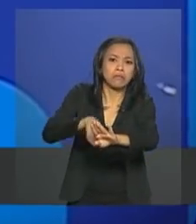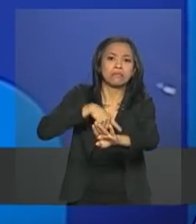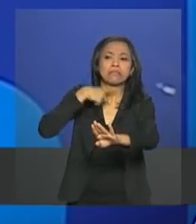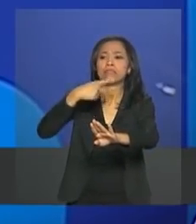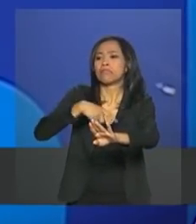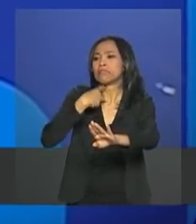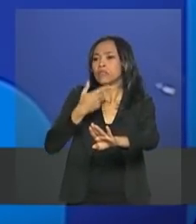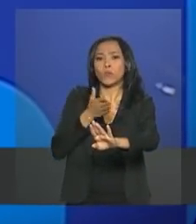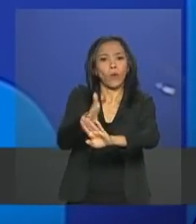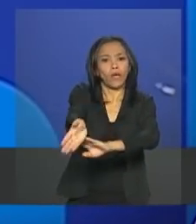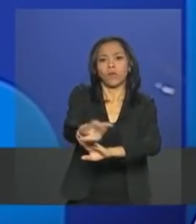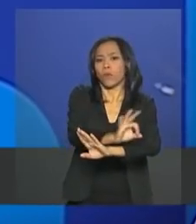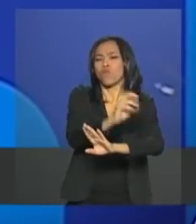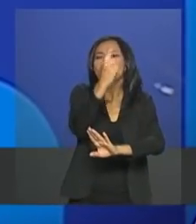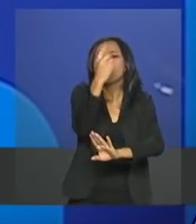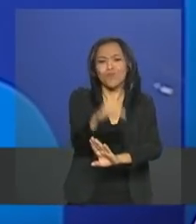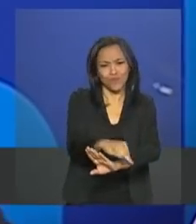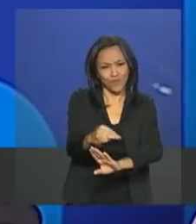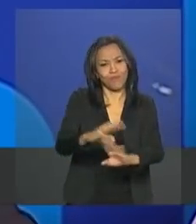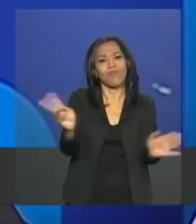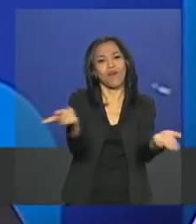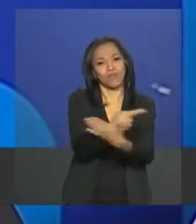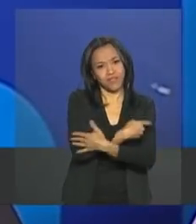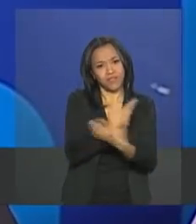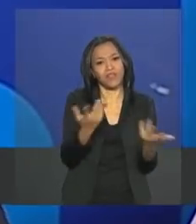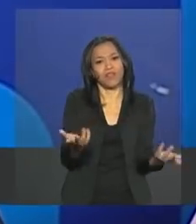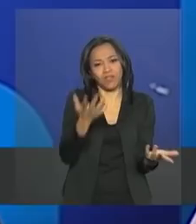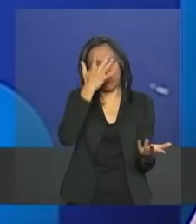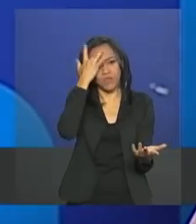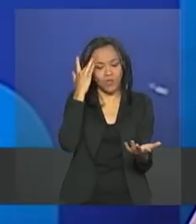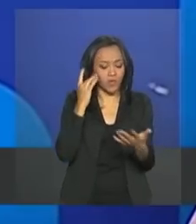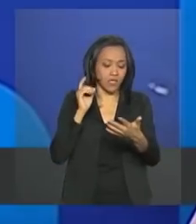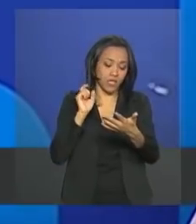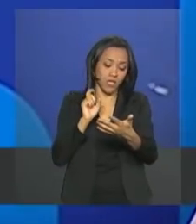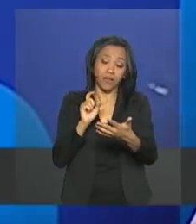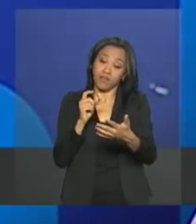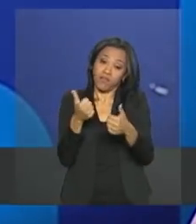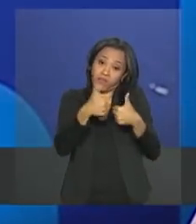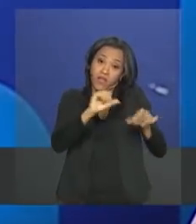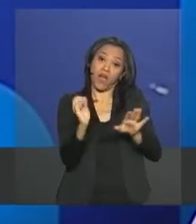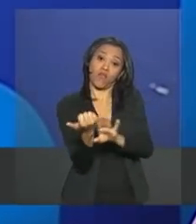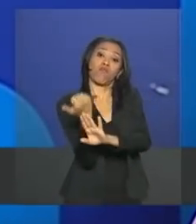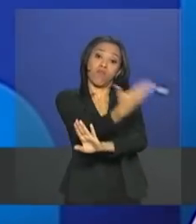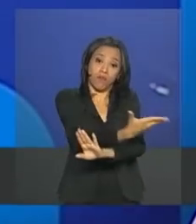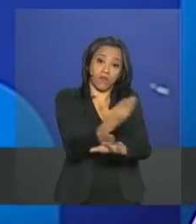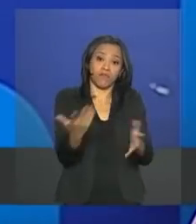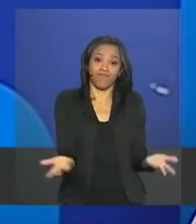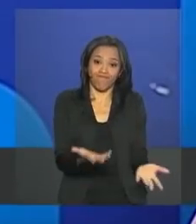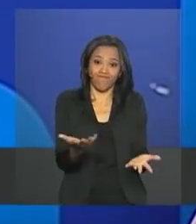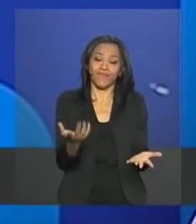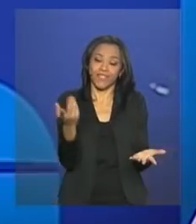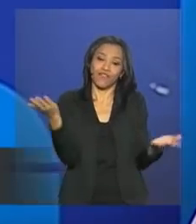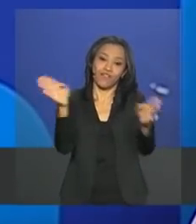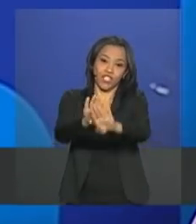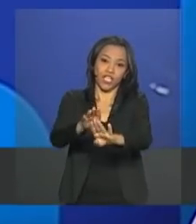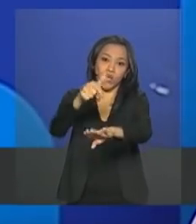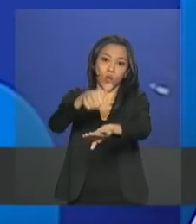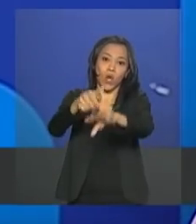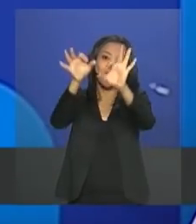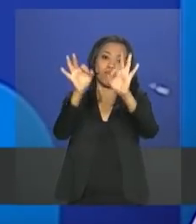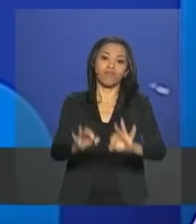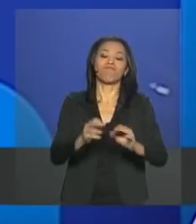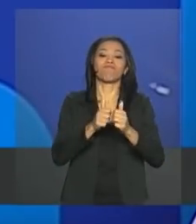fato por um minuto e é verdade todo mundo acertando relógio mas de fato os portões fecharam exatamente no horário de